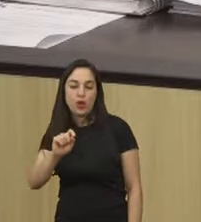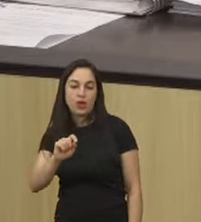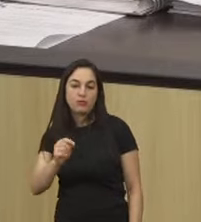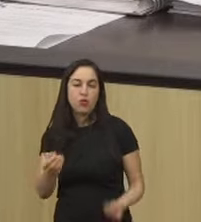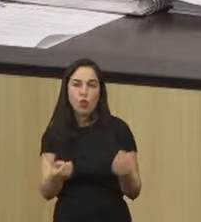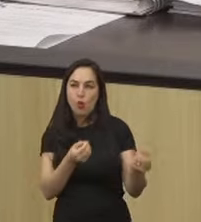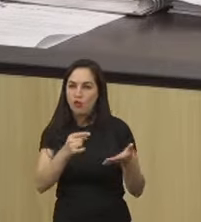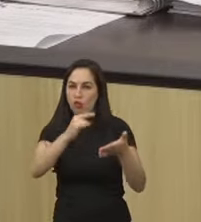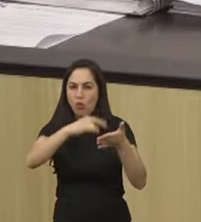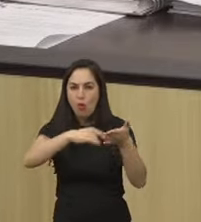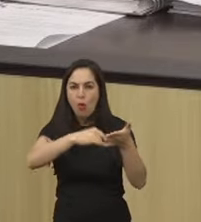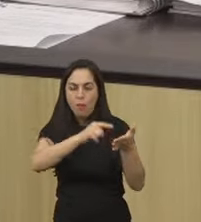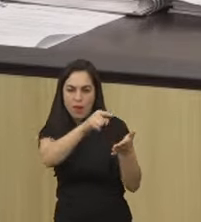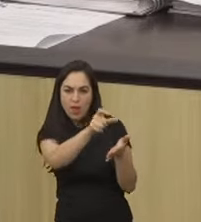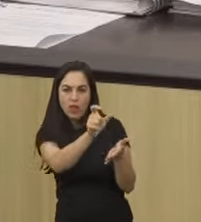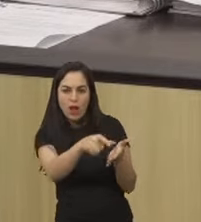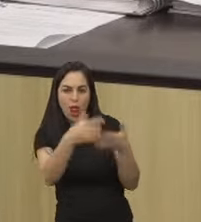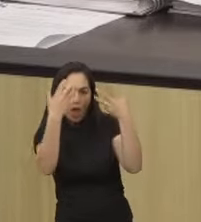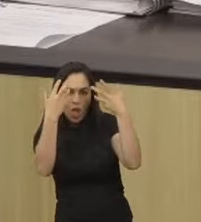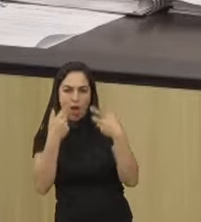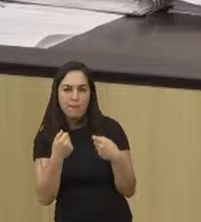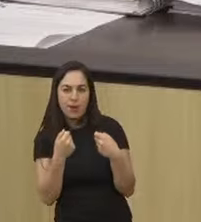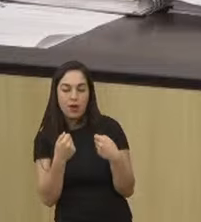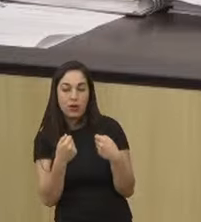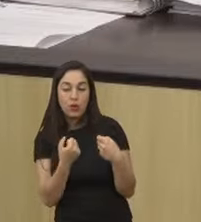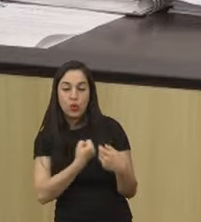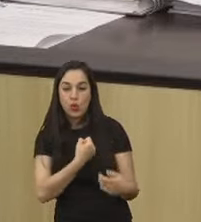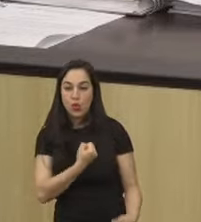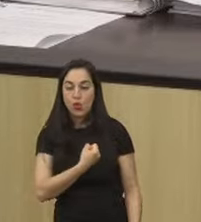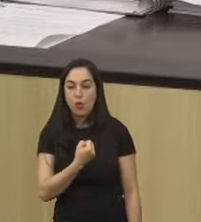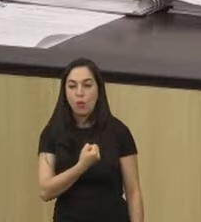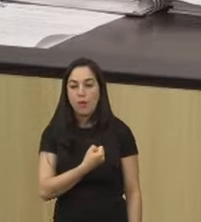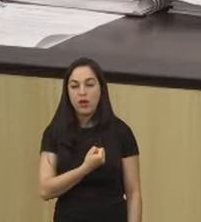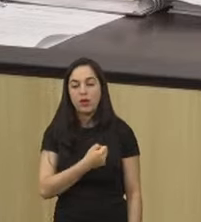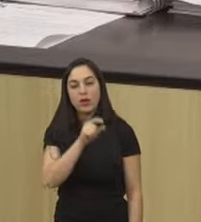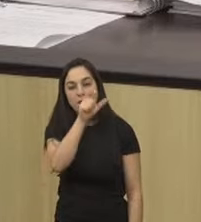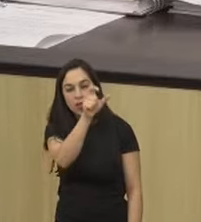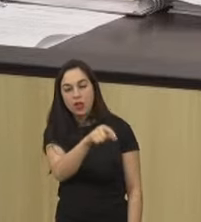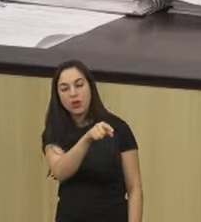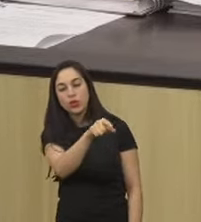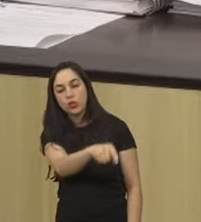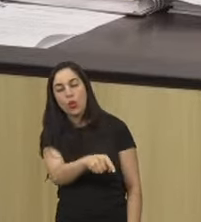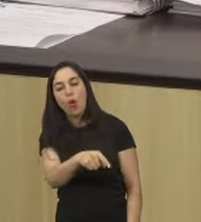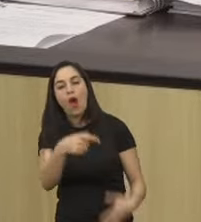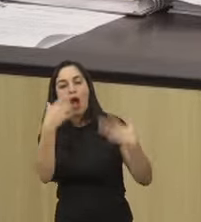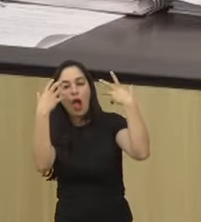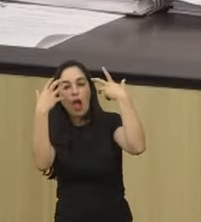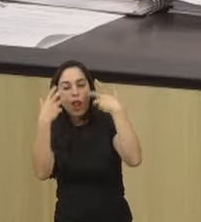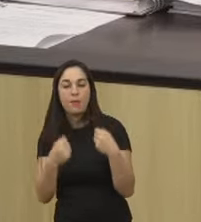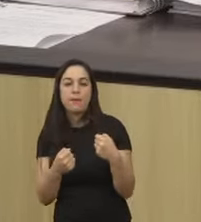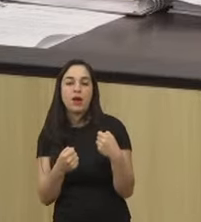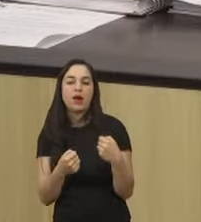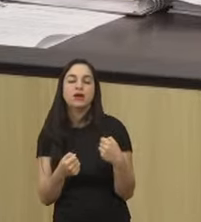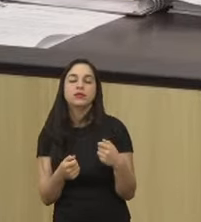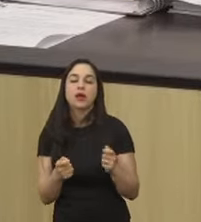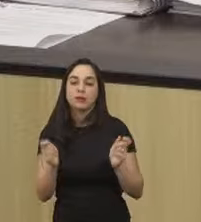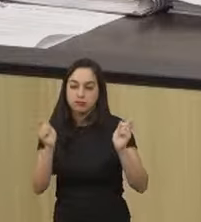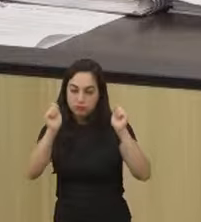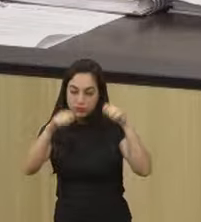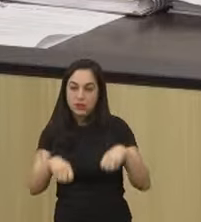Animal, número de identificação único atribuído ao animal pelas autoridades competentes para fins